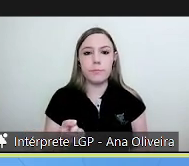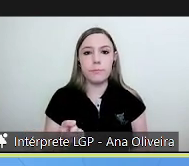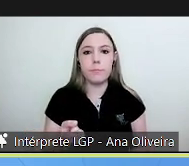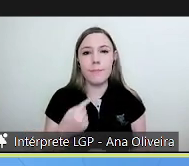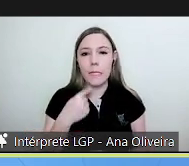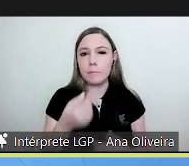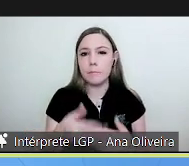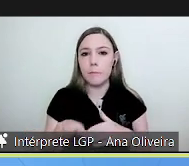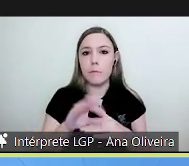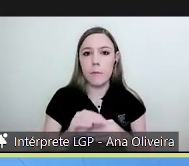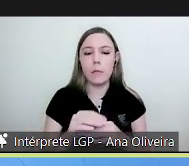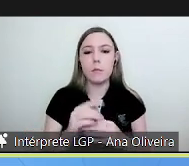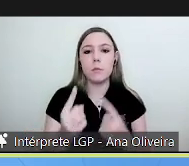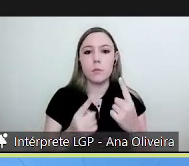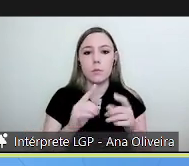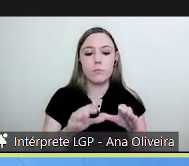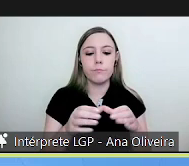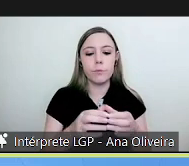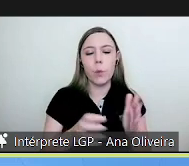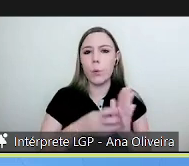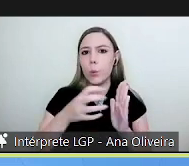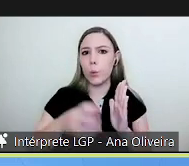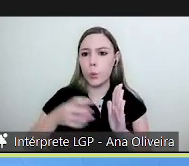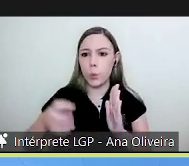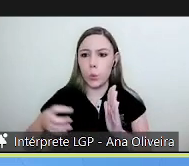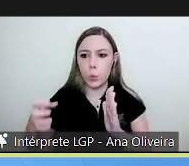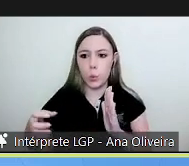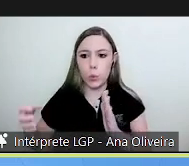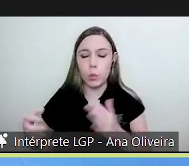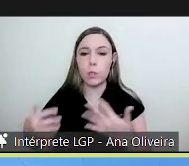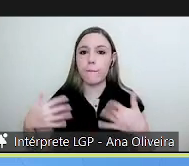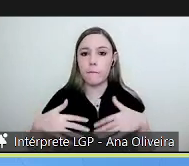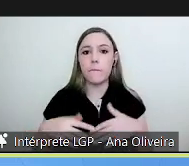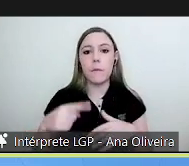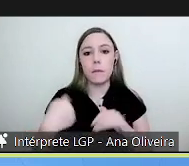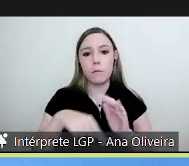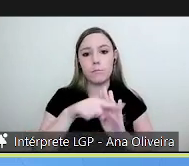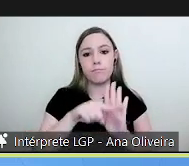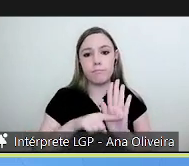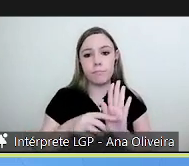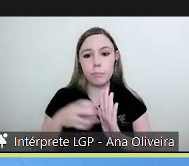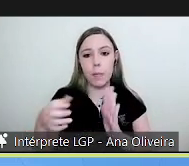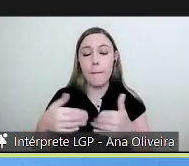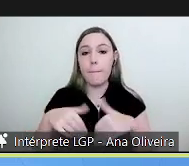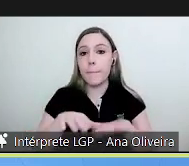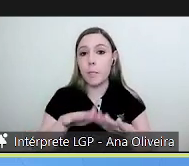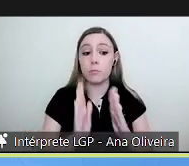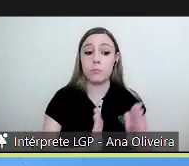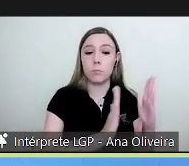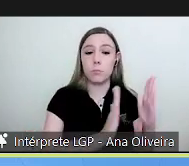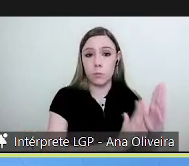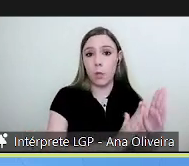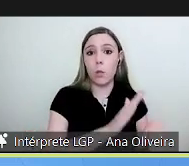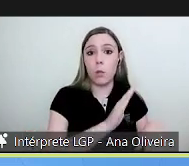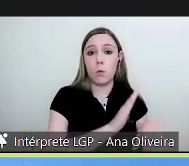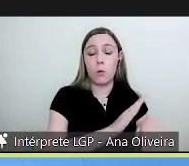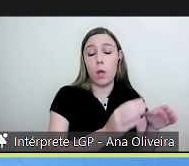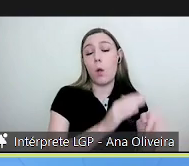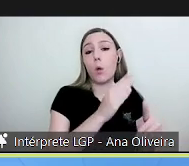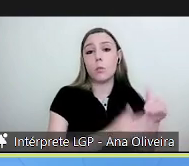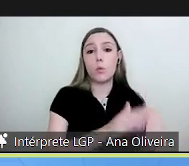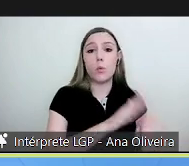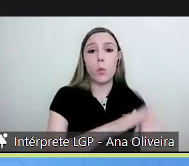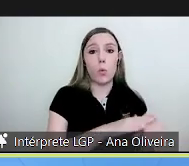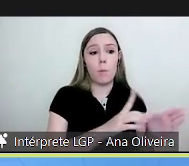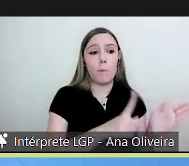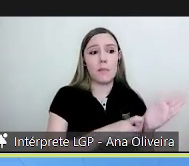acrescentamos aqui algum painel de complexidade, de indicadores de complexidade, mas que são, por um lado, resultado da necessidade de estarmos a par